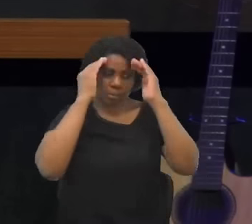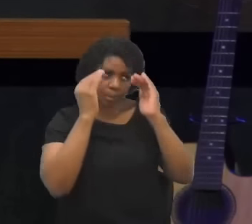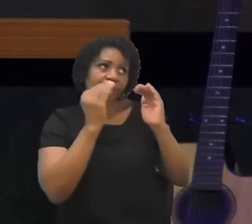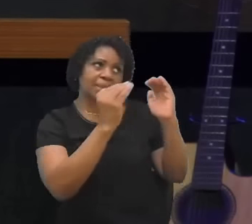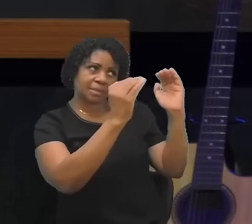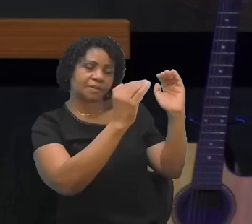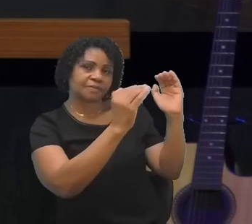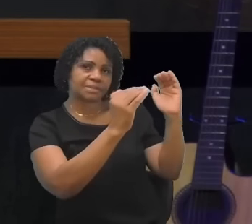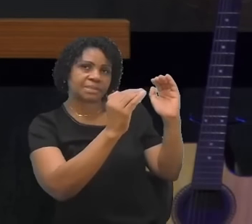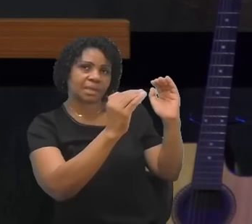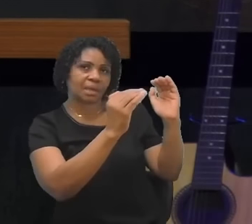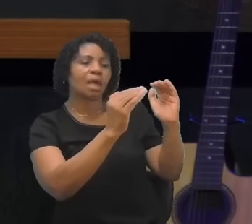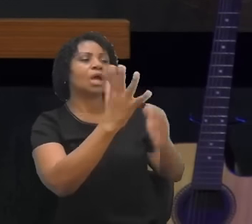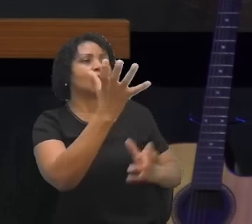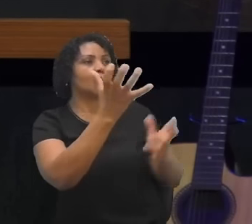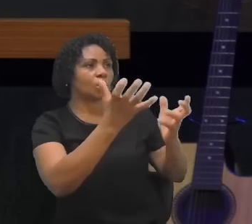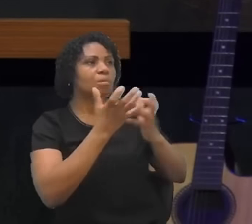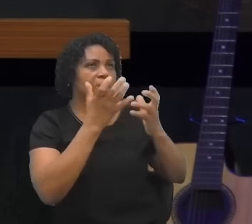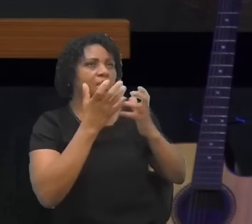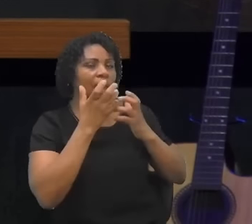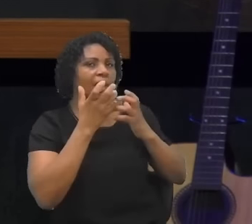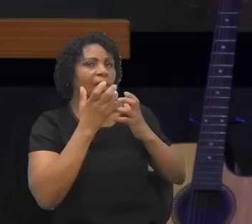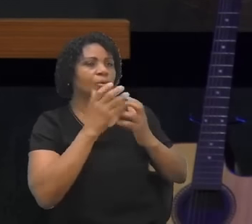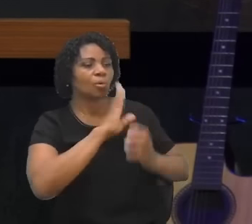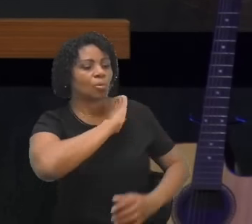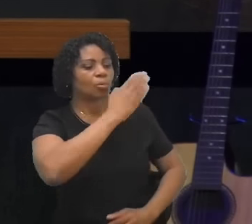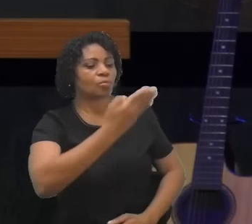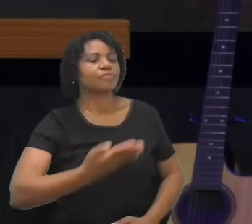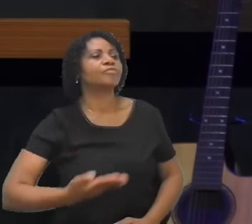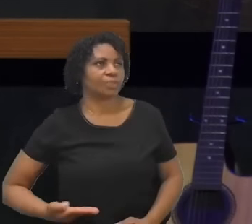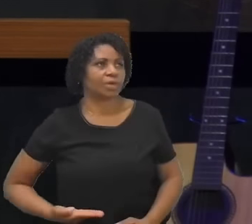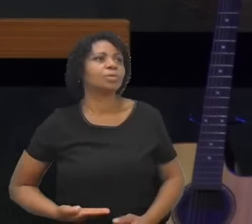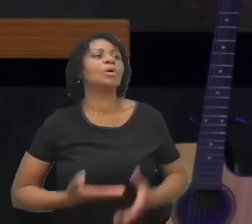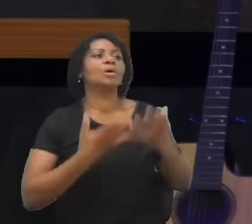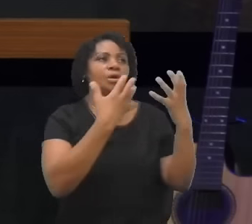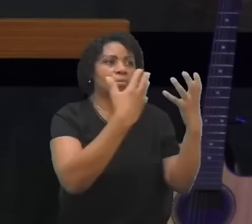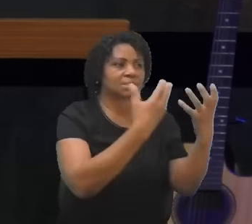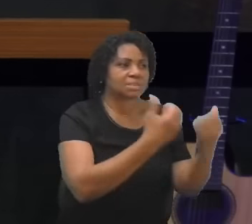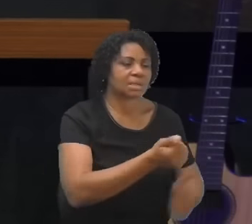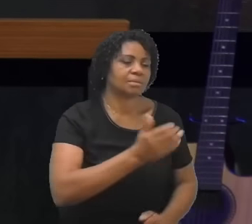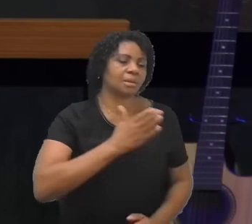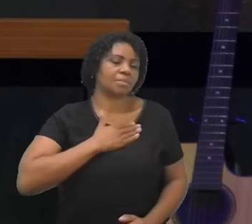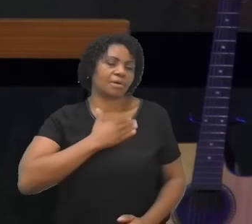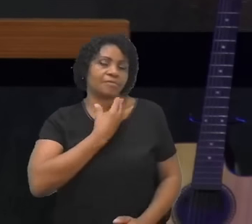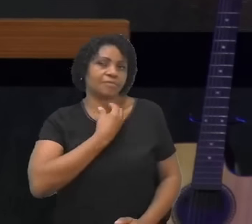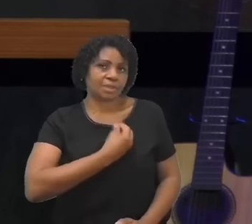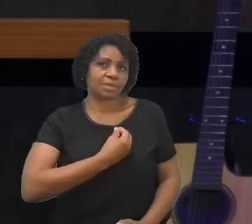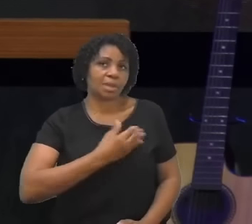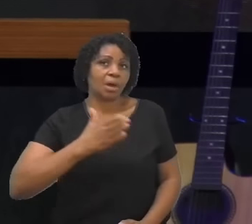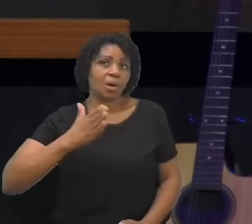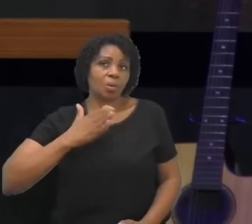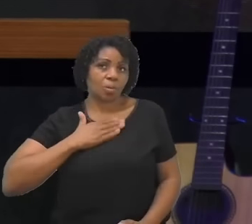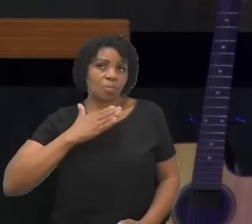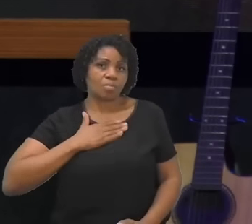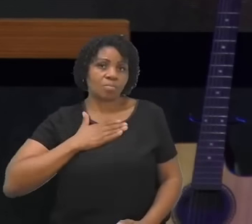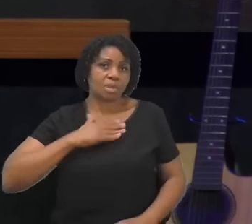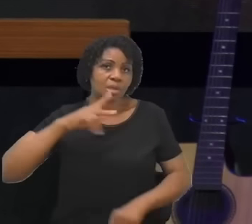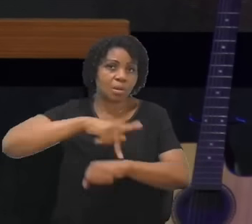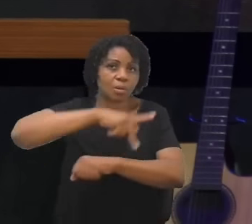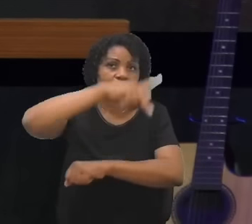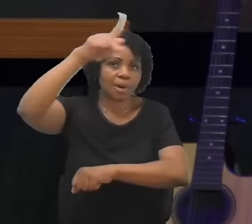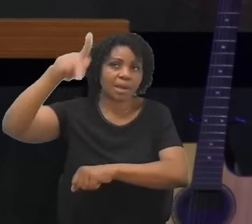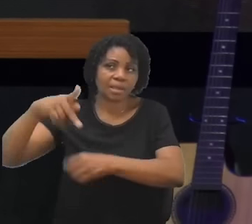ti. Eu quero o teu governo, o teu reino sobre a minha vida. O meu império eu